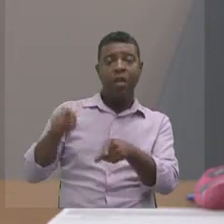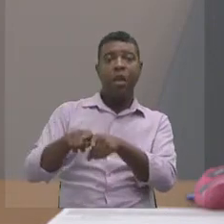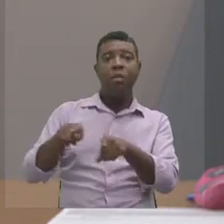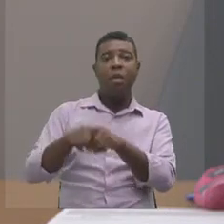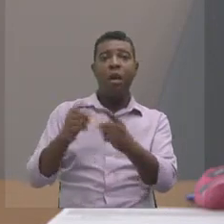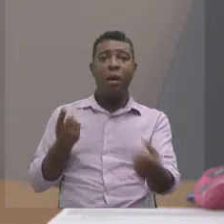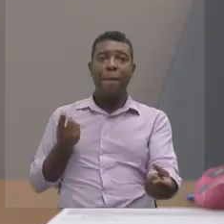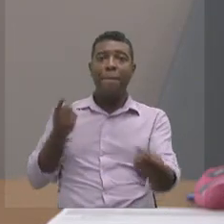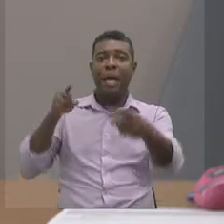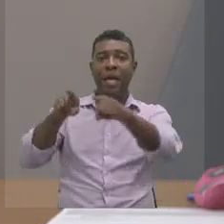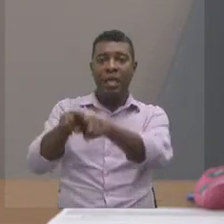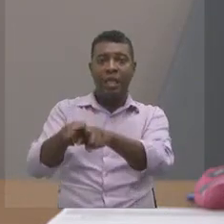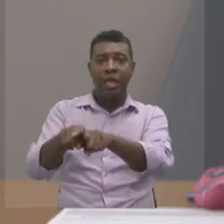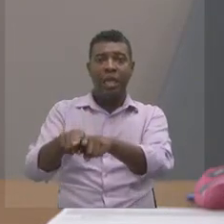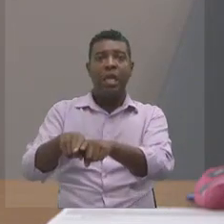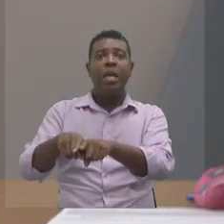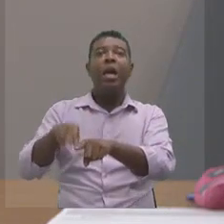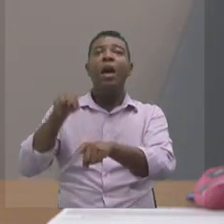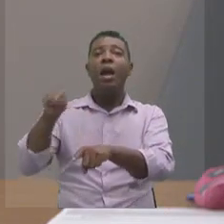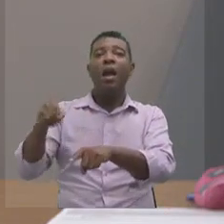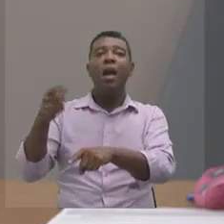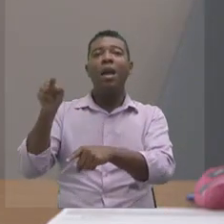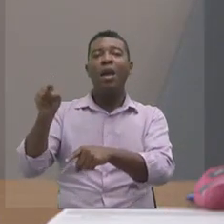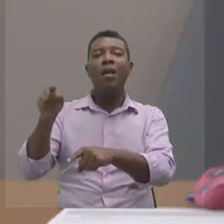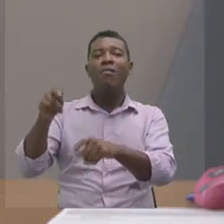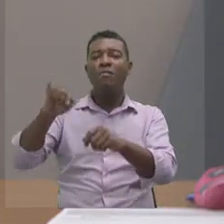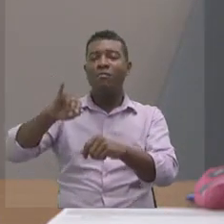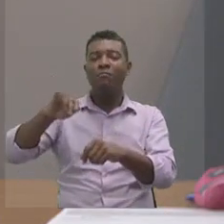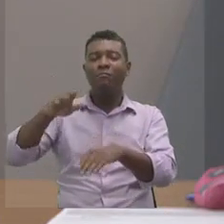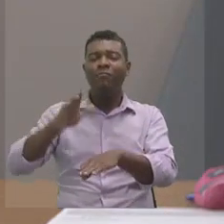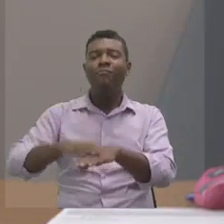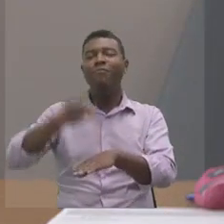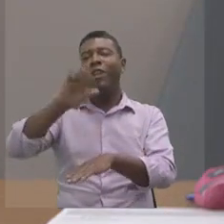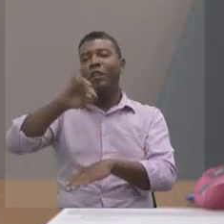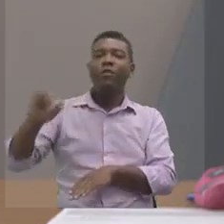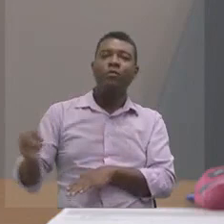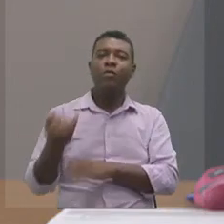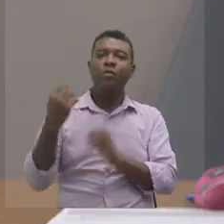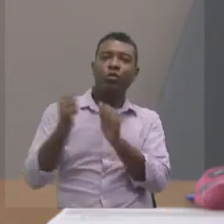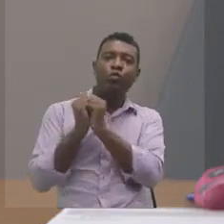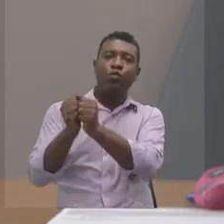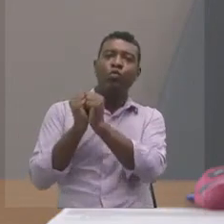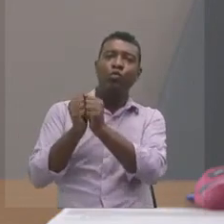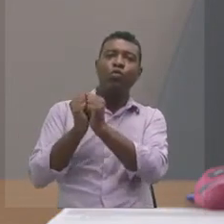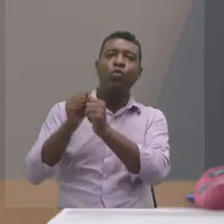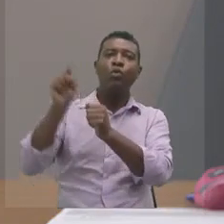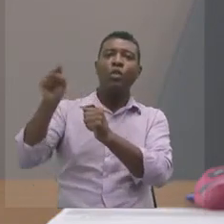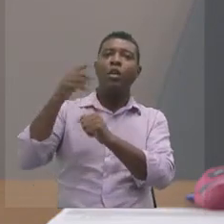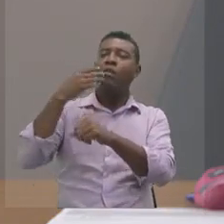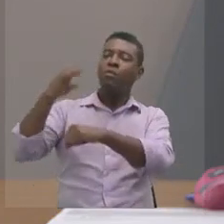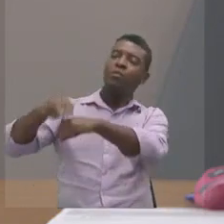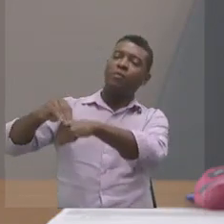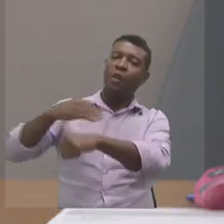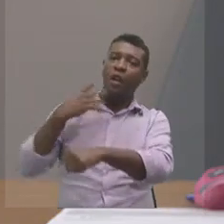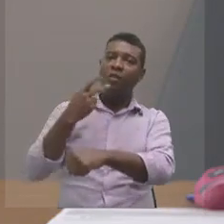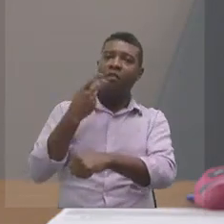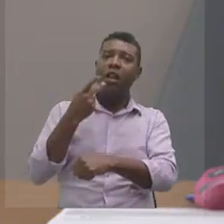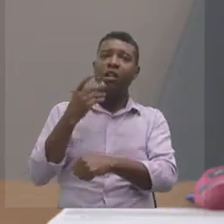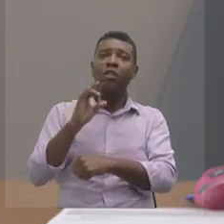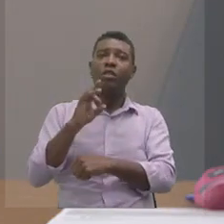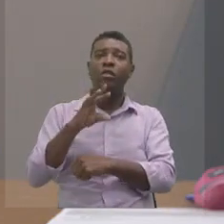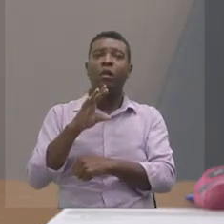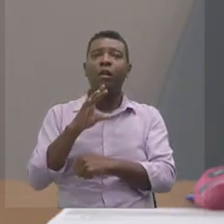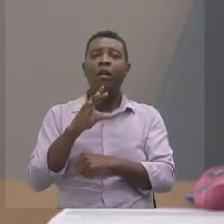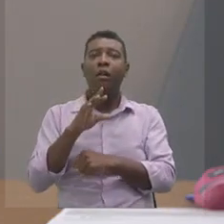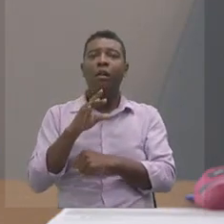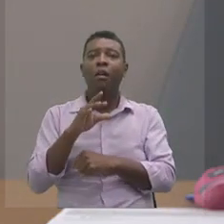não é um dos deputados que a gente teve mais oportunidade de né de de estarmos juntos o senhor mencionou bem aqui queria só pegar um gancho aqui para fazer um